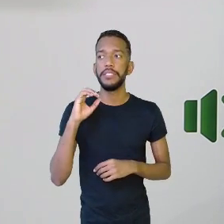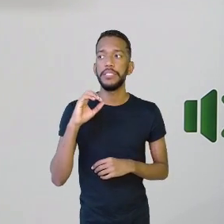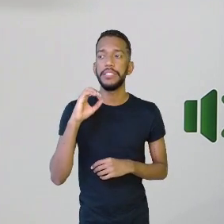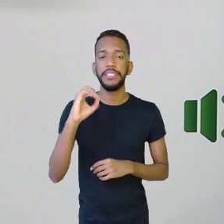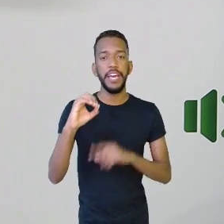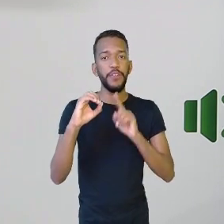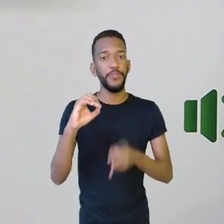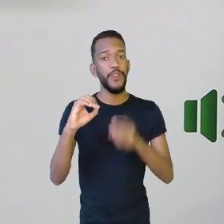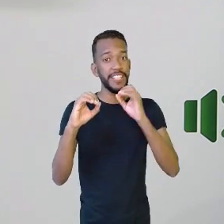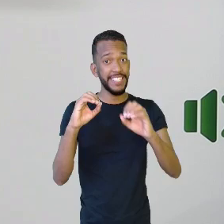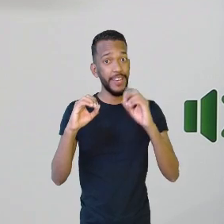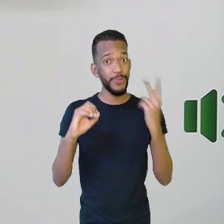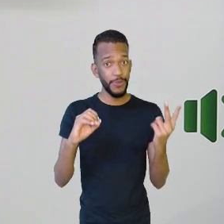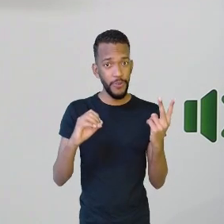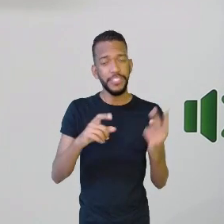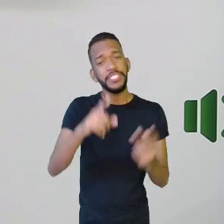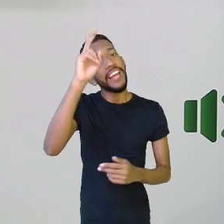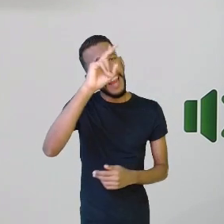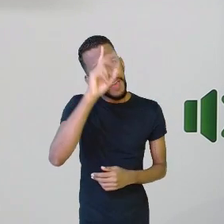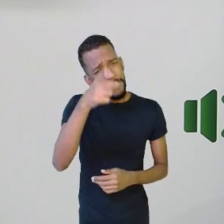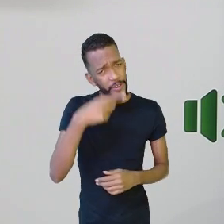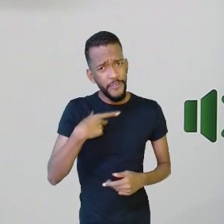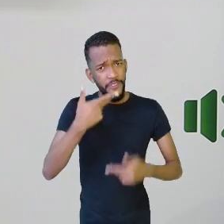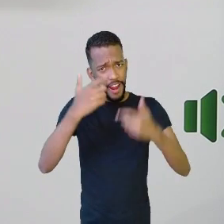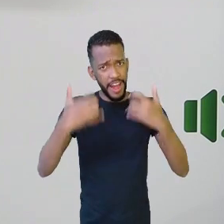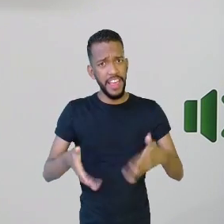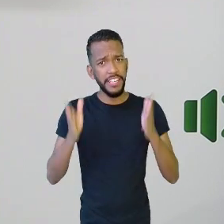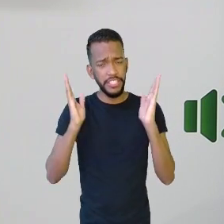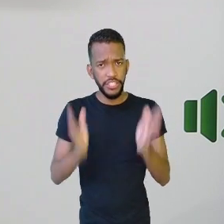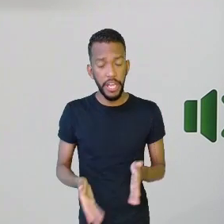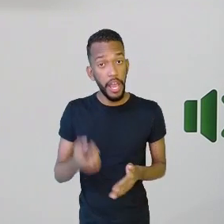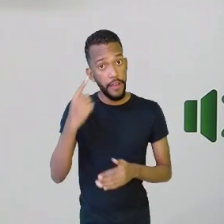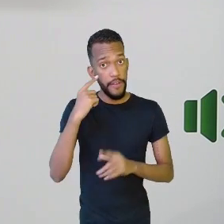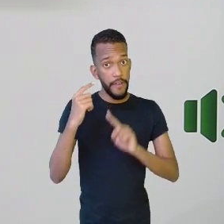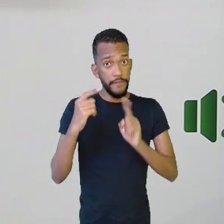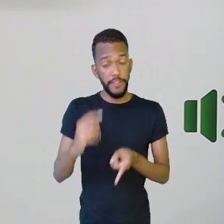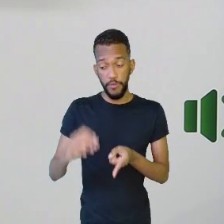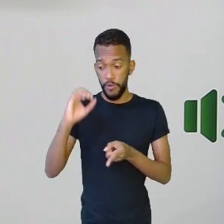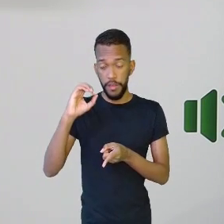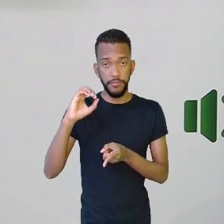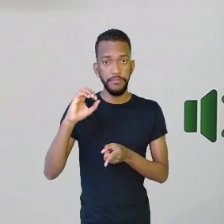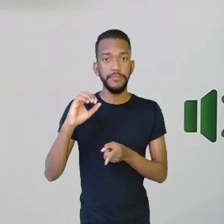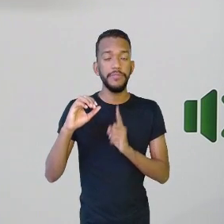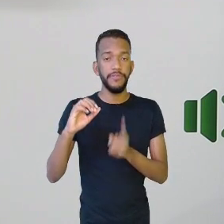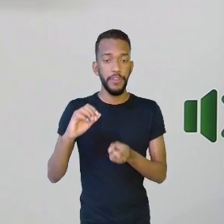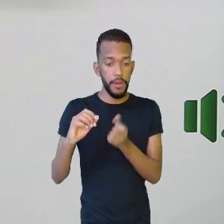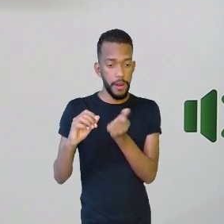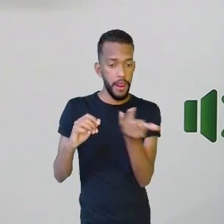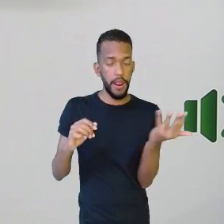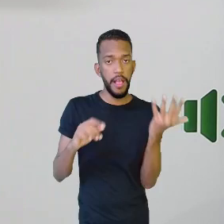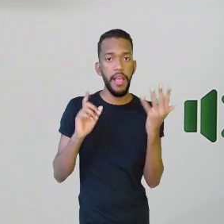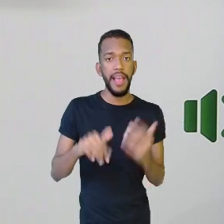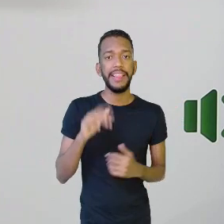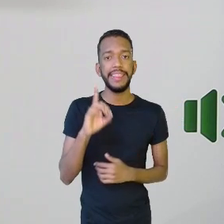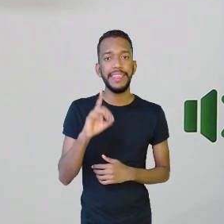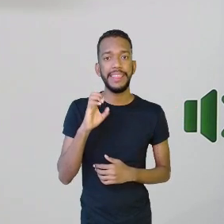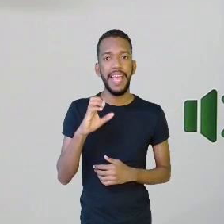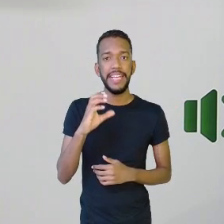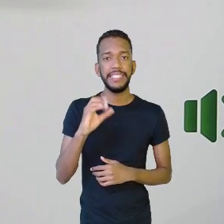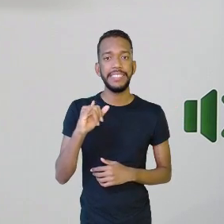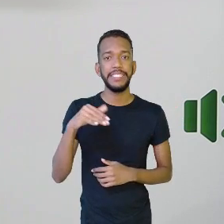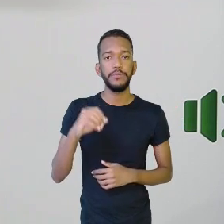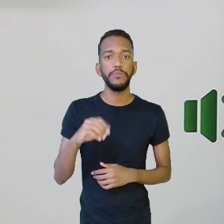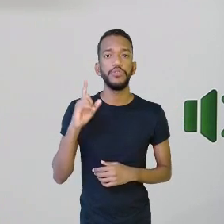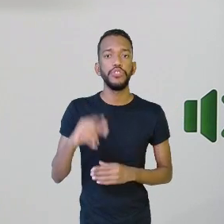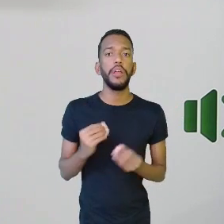0,02. Lembra que eu falei que o número que está depois da vírgula é a casinha dos décimos? Ele deu